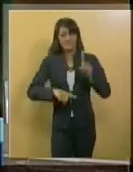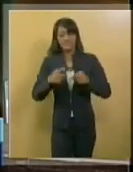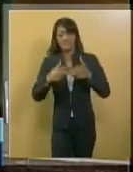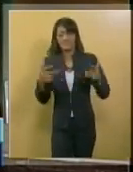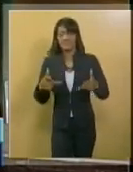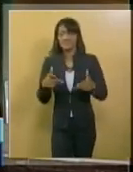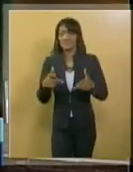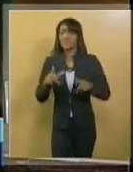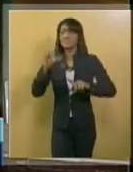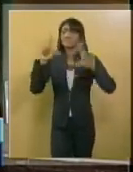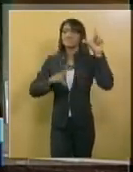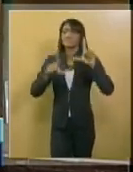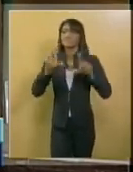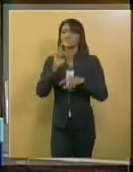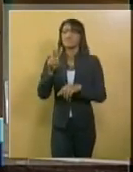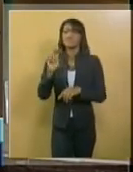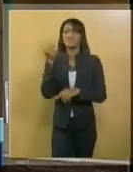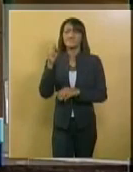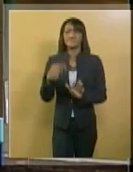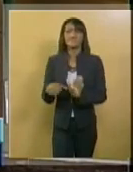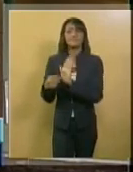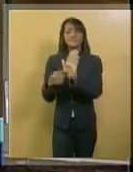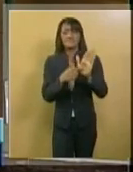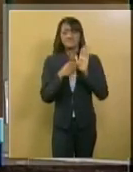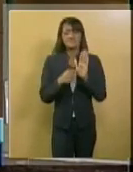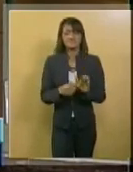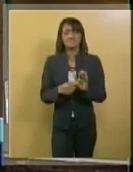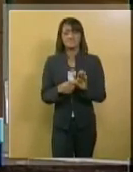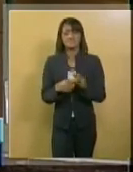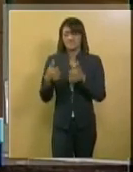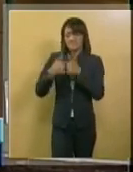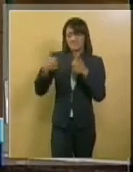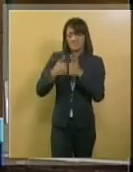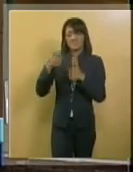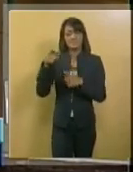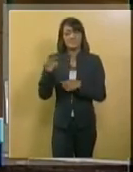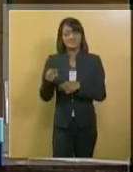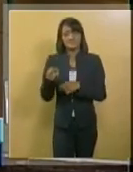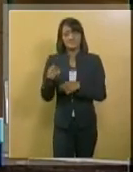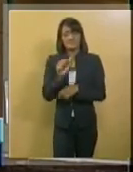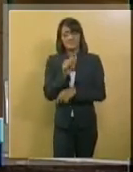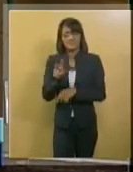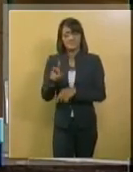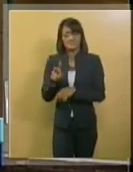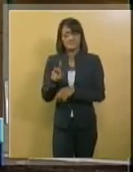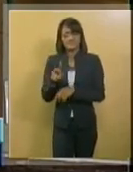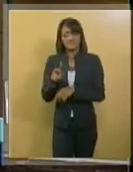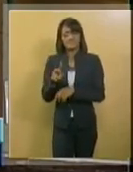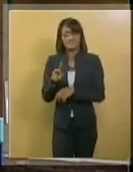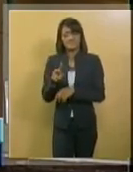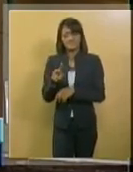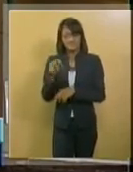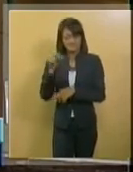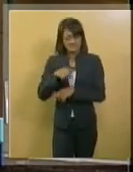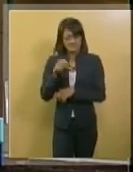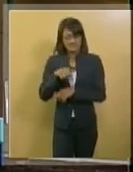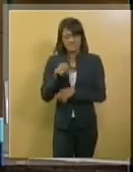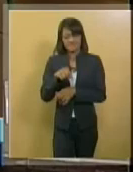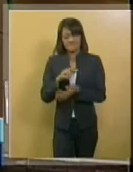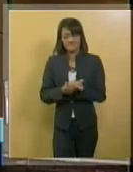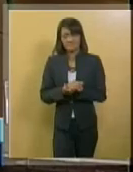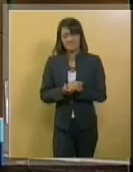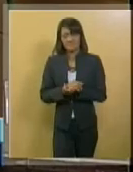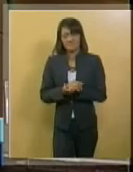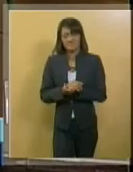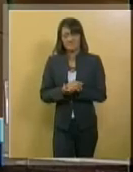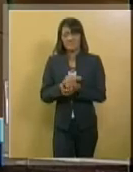matéria da TV Sergipe mostrando que ali próximo à avenida, aqui, meu Deus do céu,